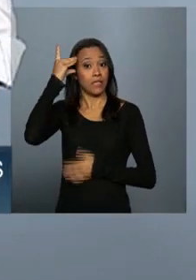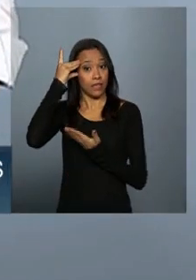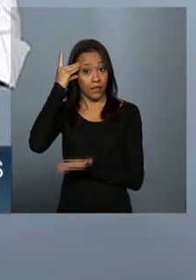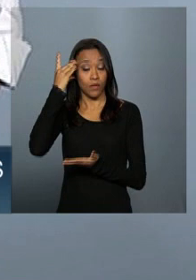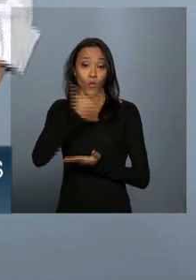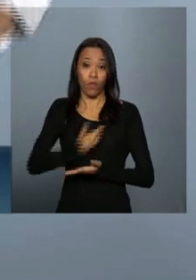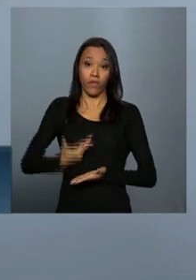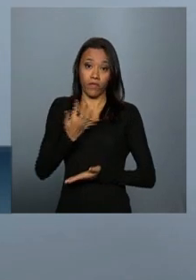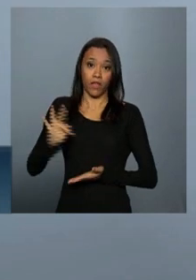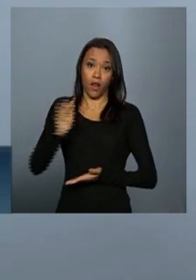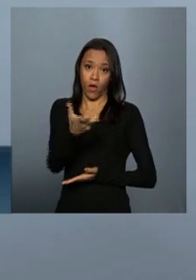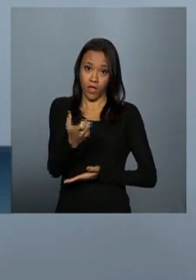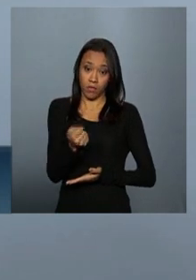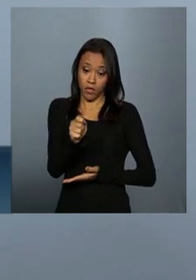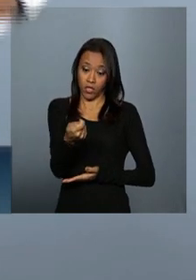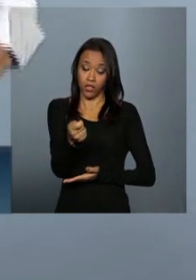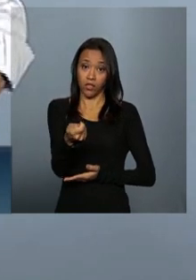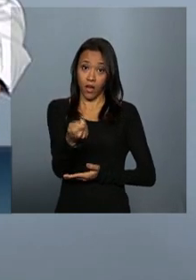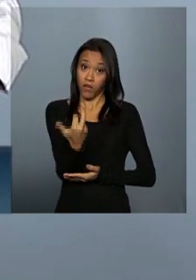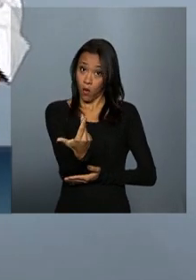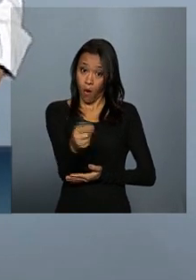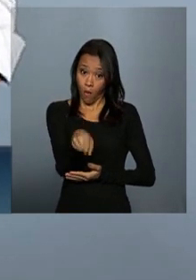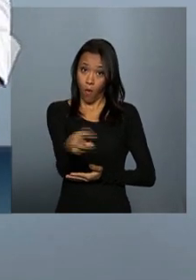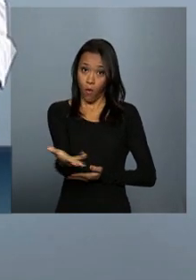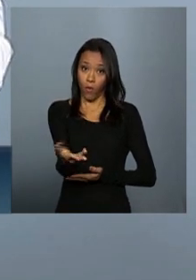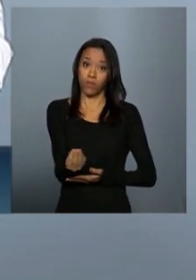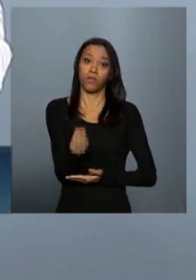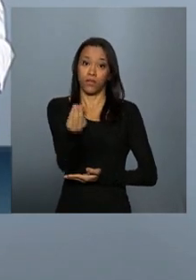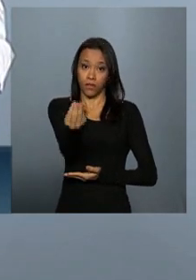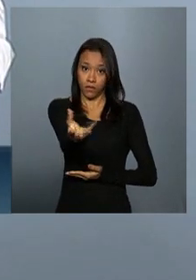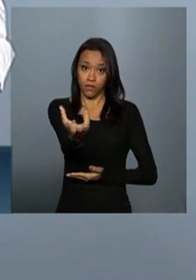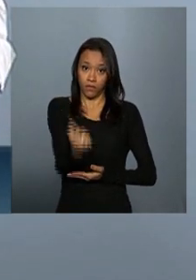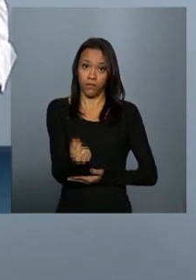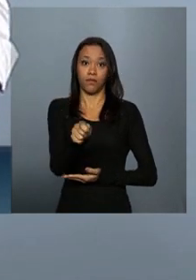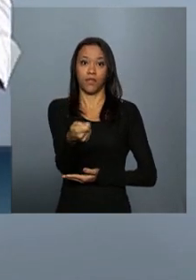federal, uma chave igual a essa que vocês vão receber hoje?